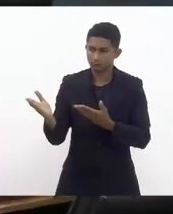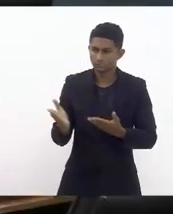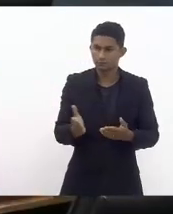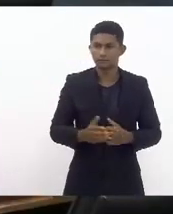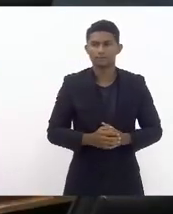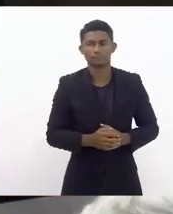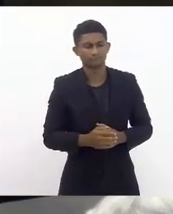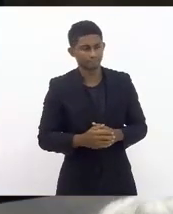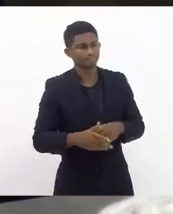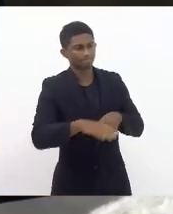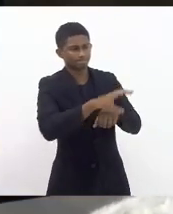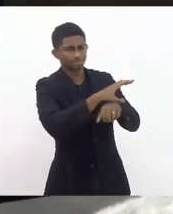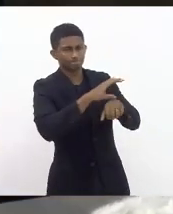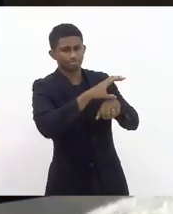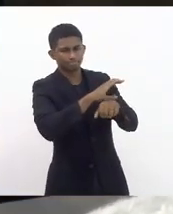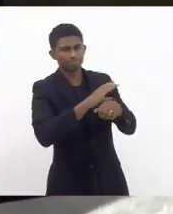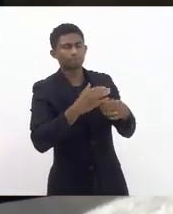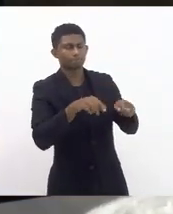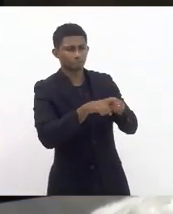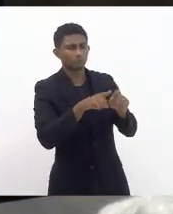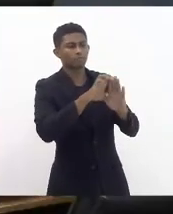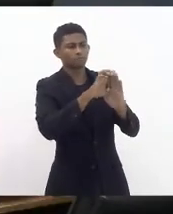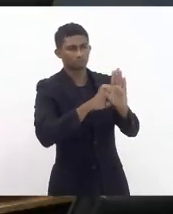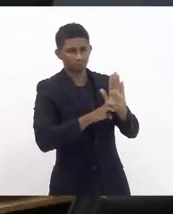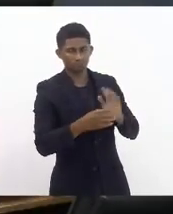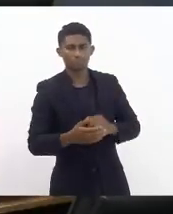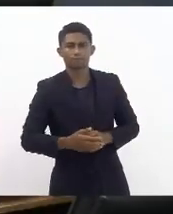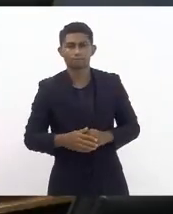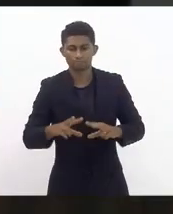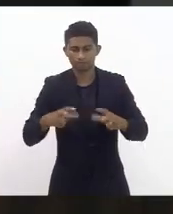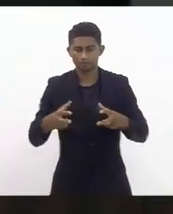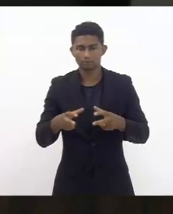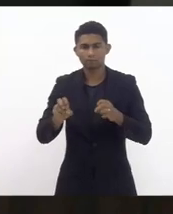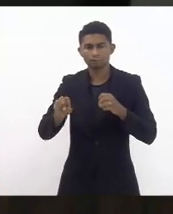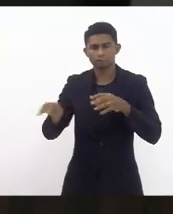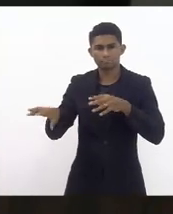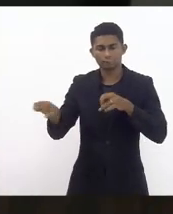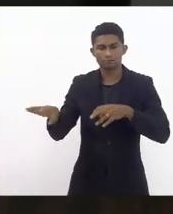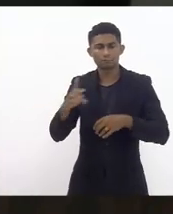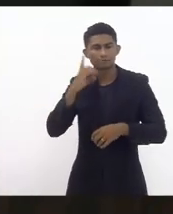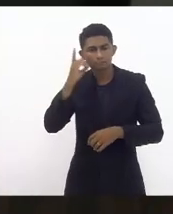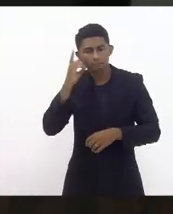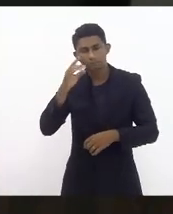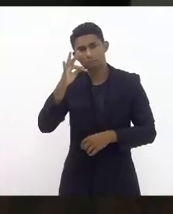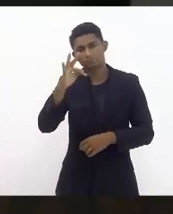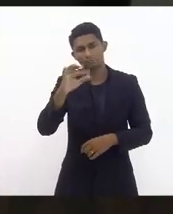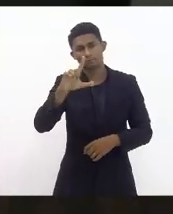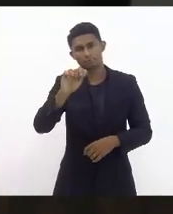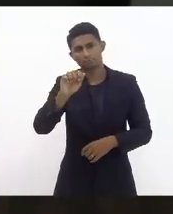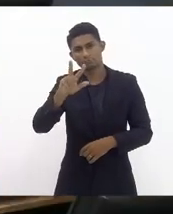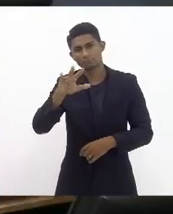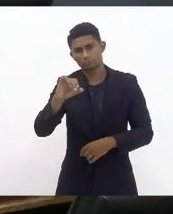Parecer pela constitucionalidade com emendas. Pela Comissão de Educação, deputado Flávio Serafim.